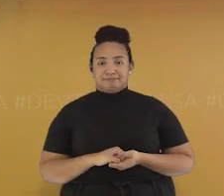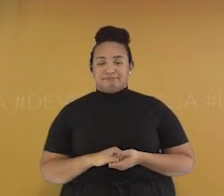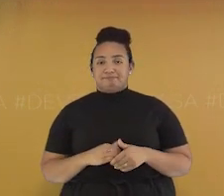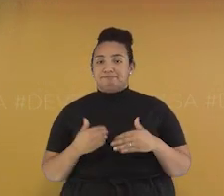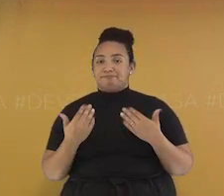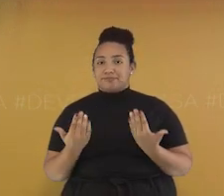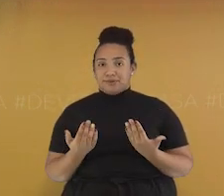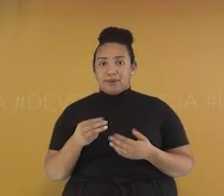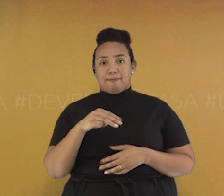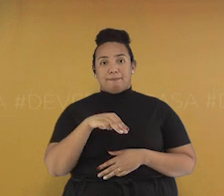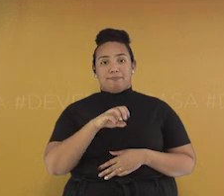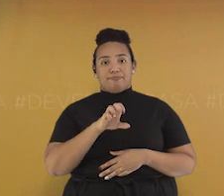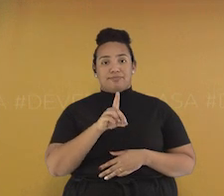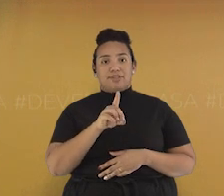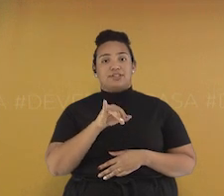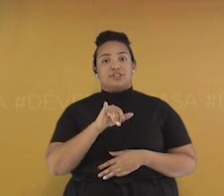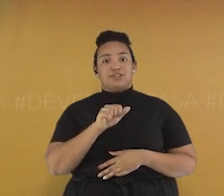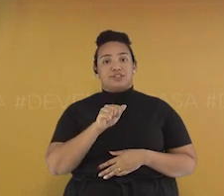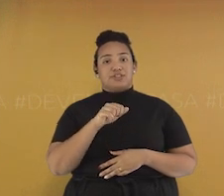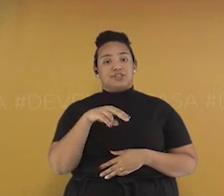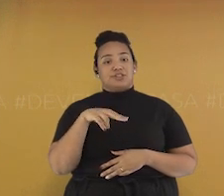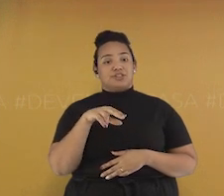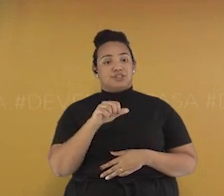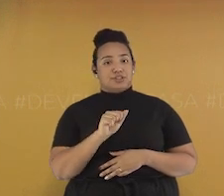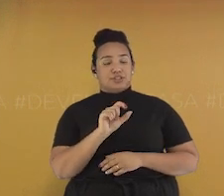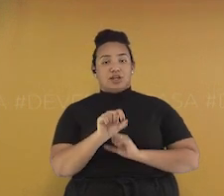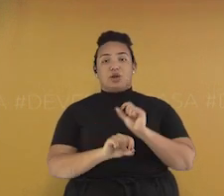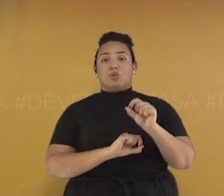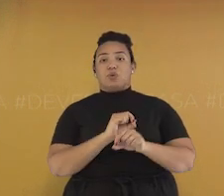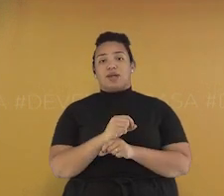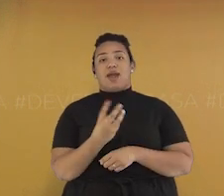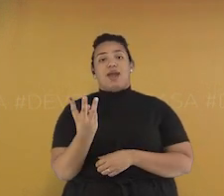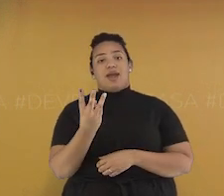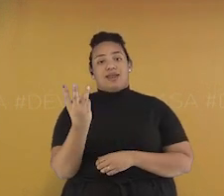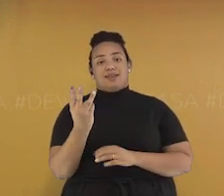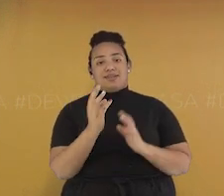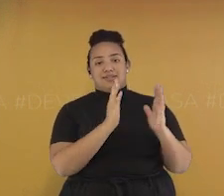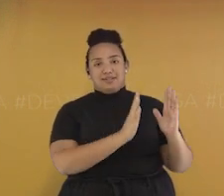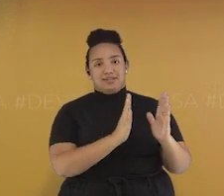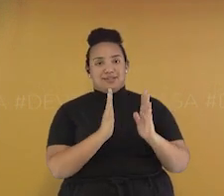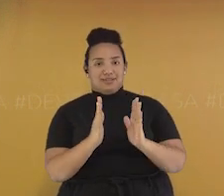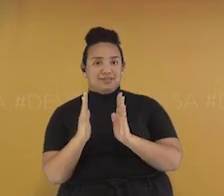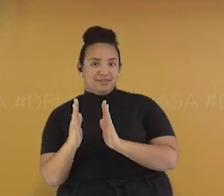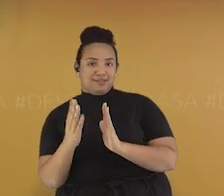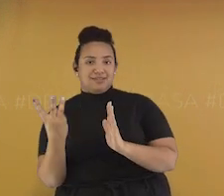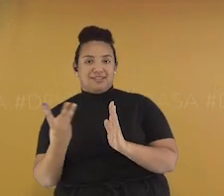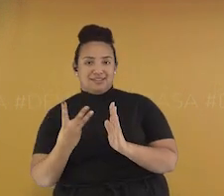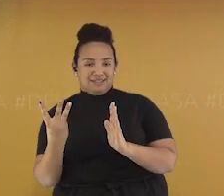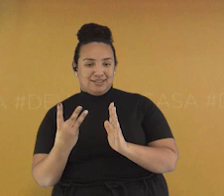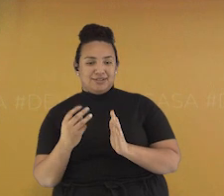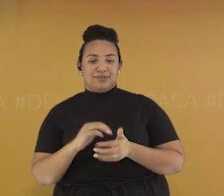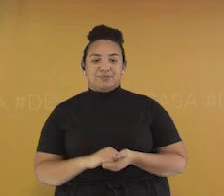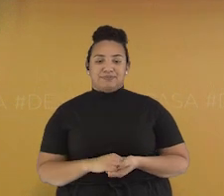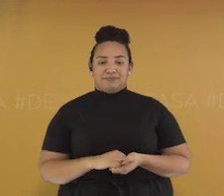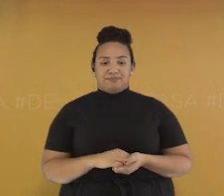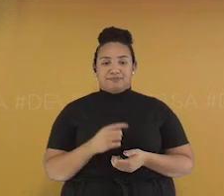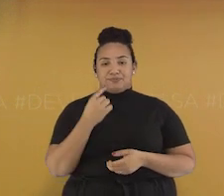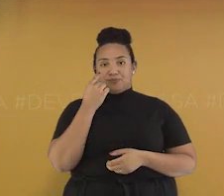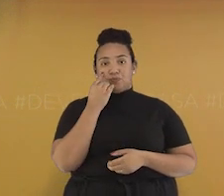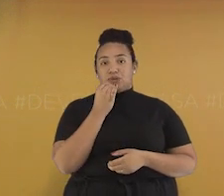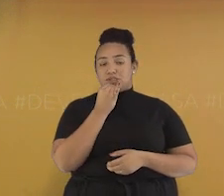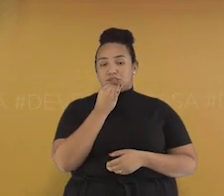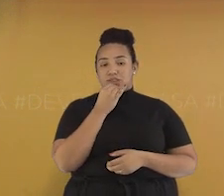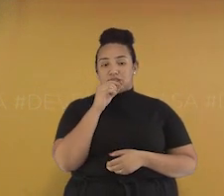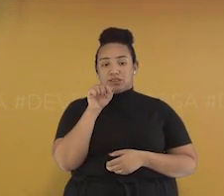3. Logo, a mediana vai ser a nota que vai estar na terceira posição. Nesse